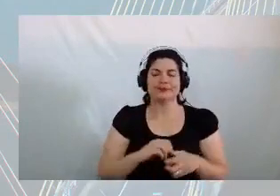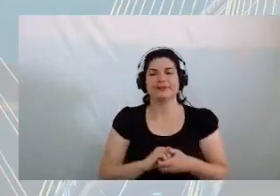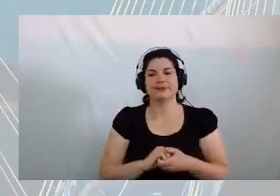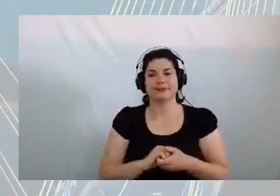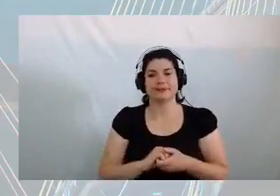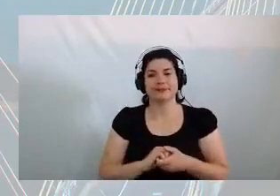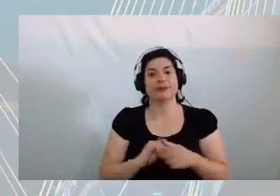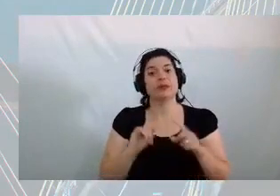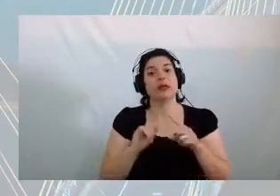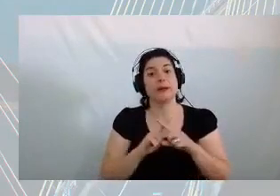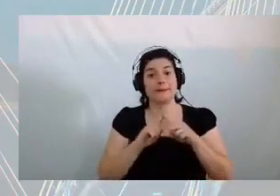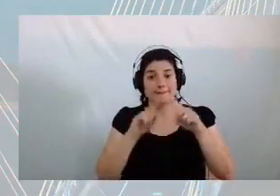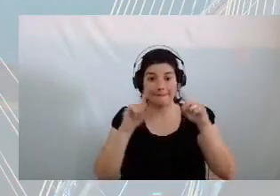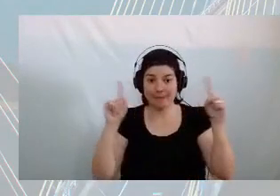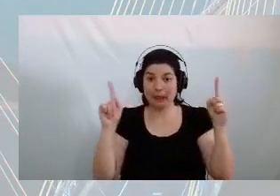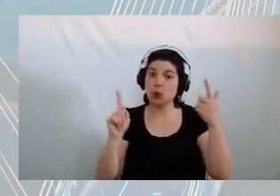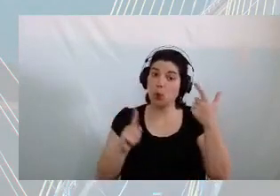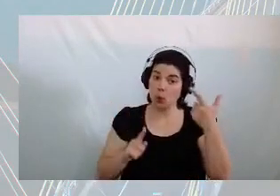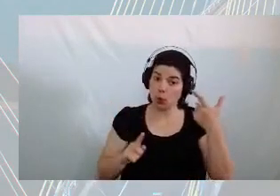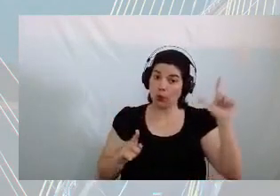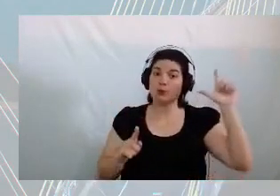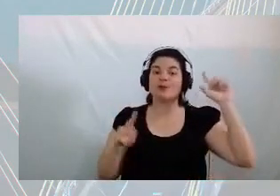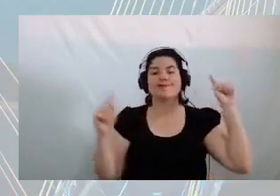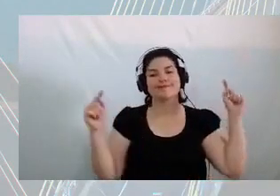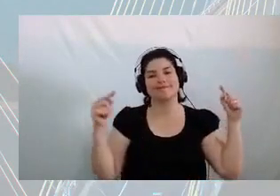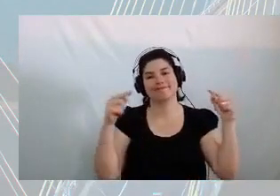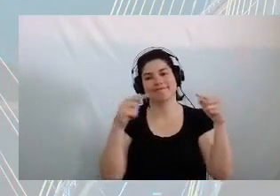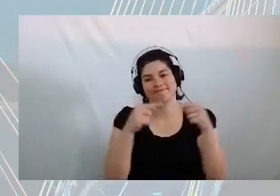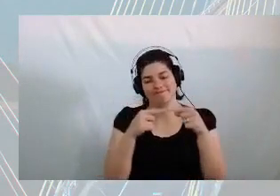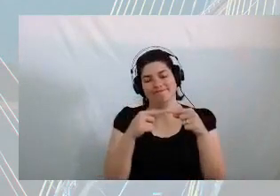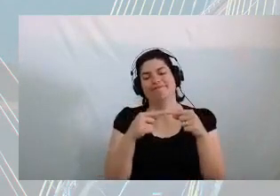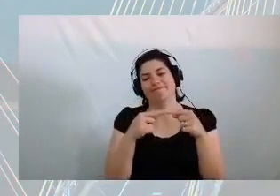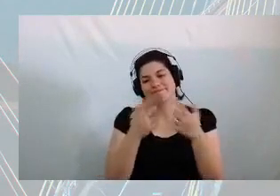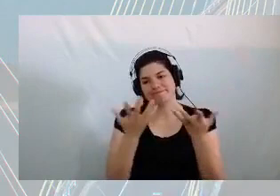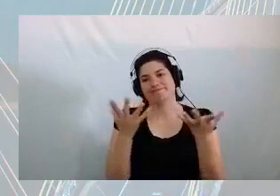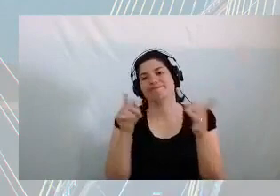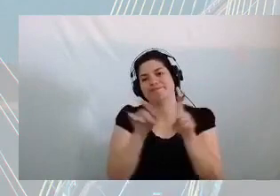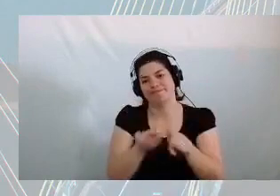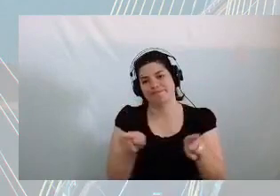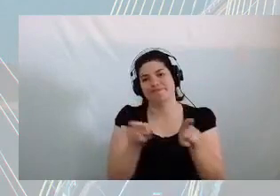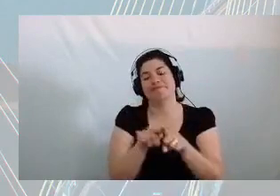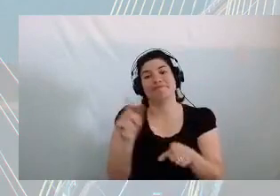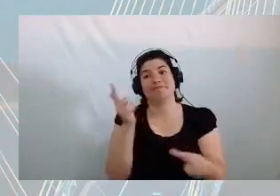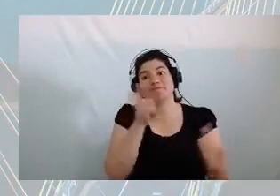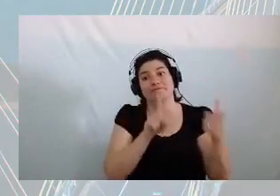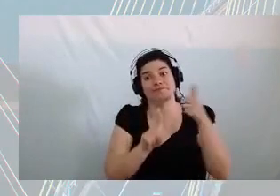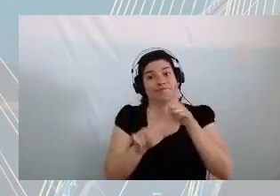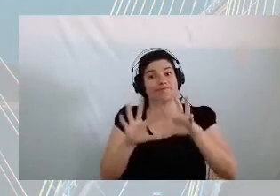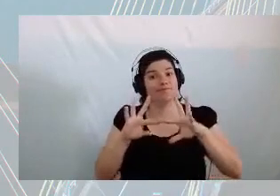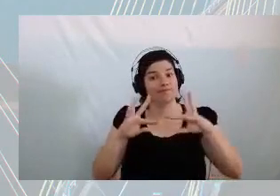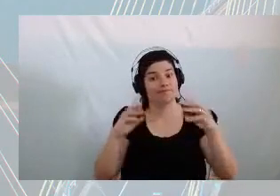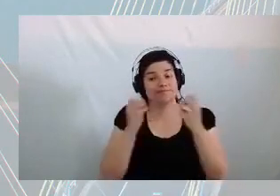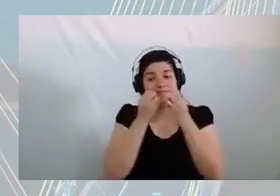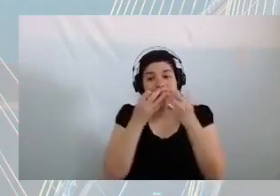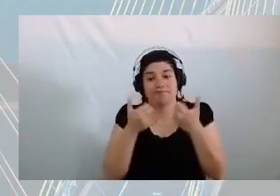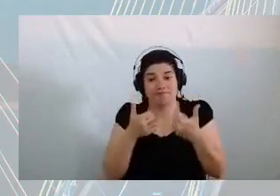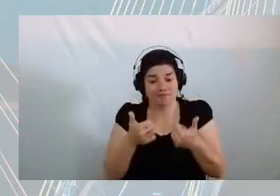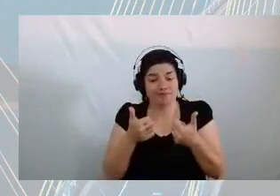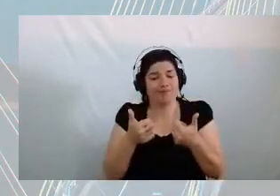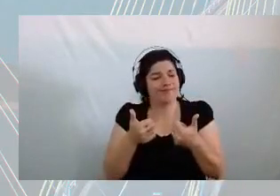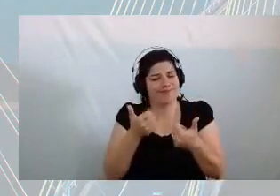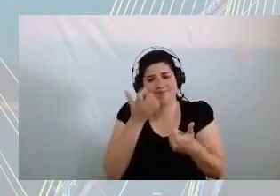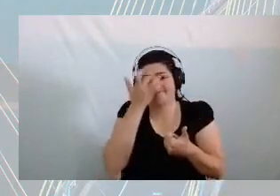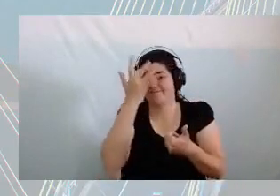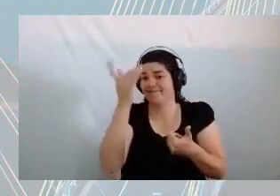Mas, trazendo aqui o outro lado da moeda, para ter todos esses benefícios, não é fácil, né? E aí aqui a gente